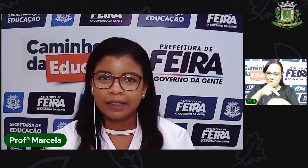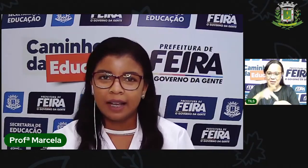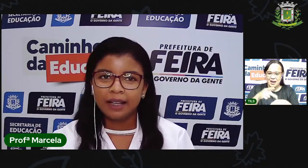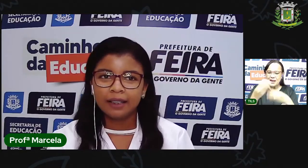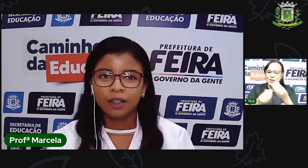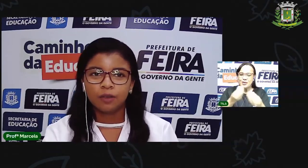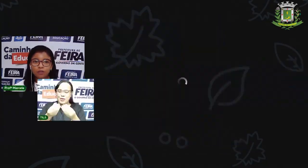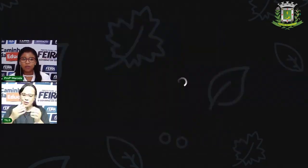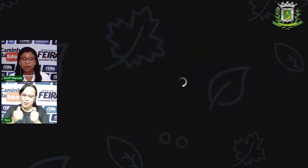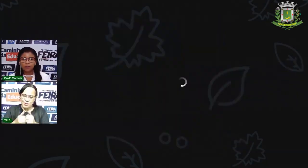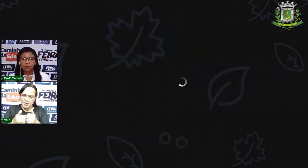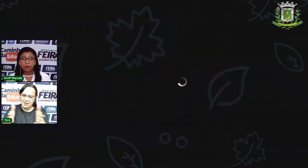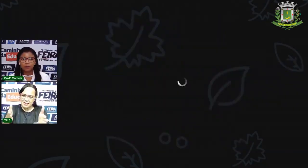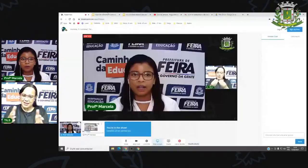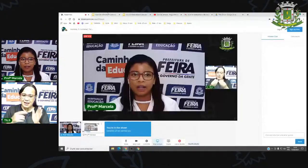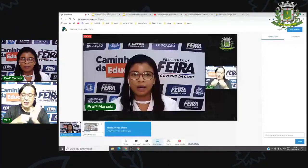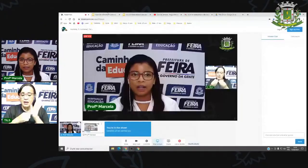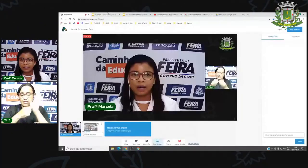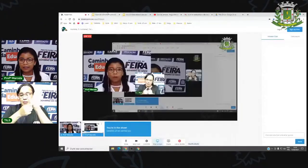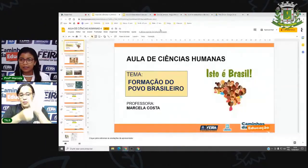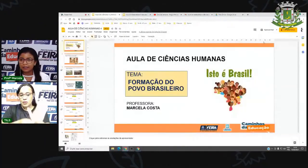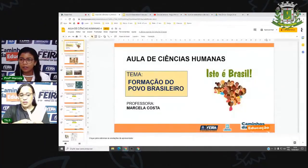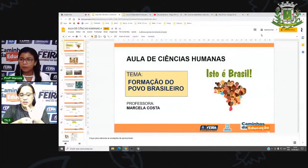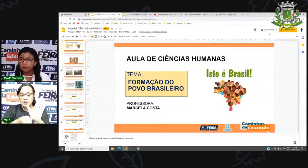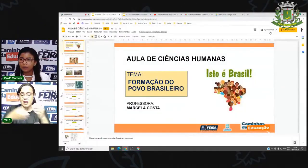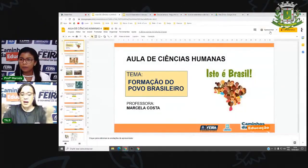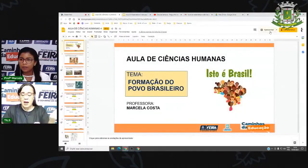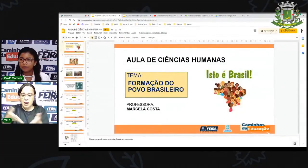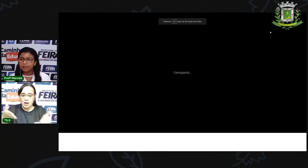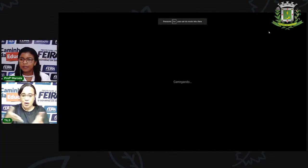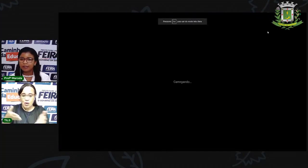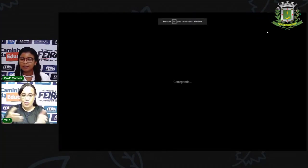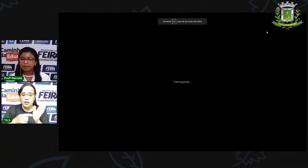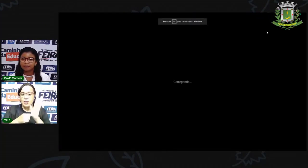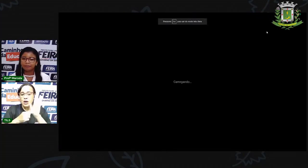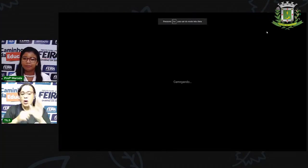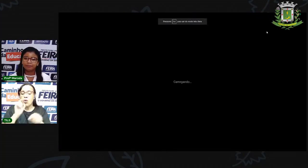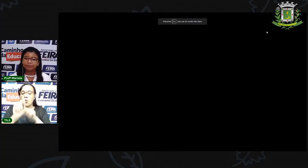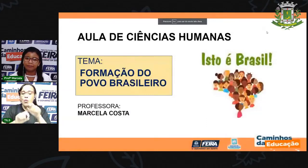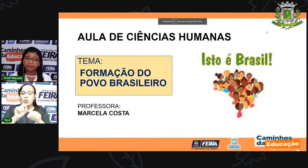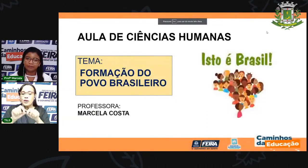começar? Eu vou mostrar agora a apresentação para vocês.